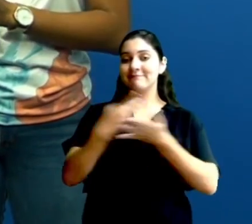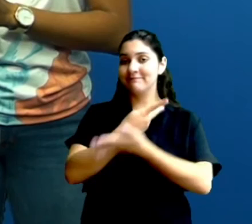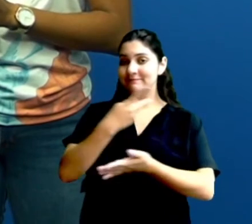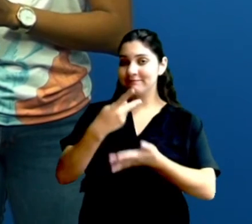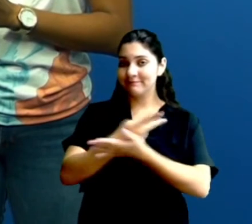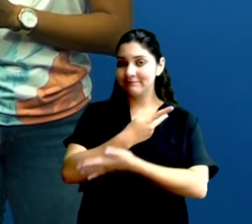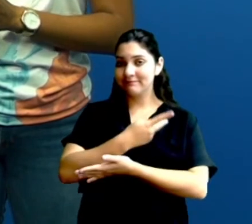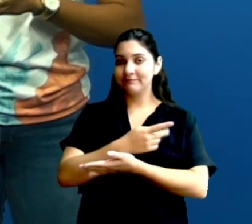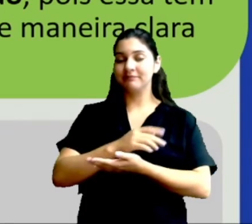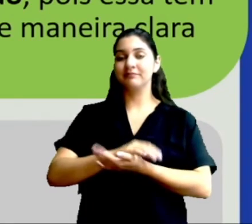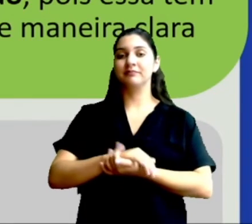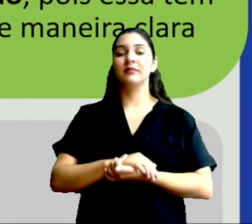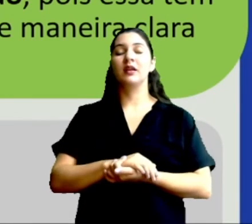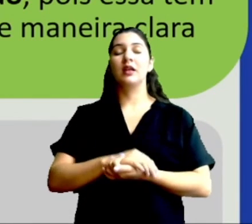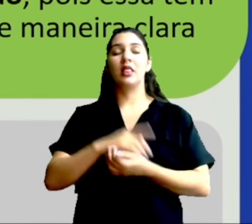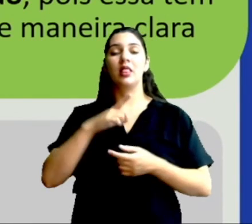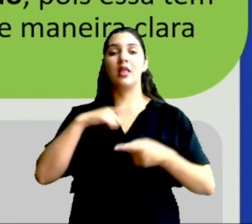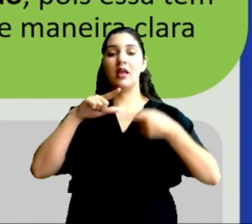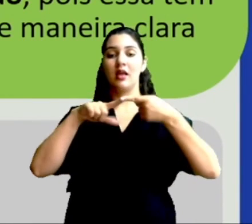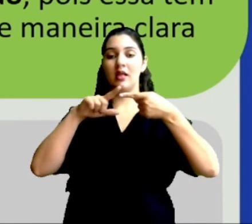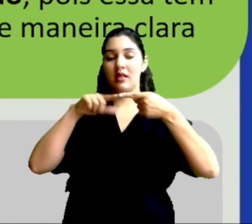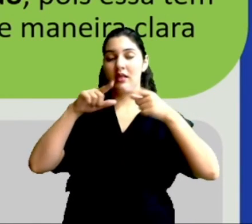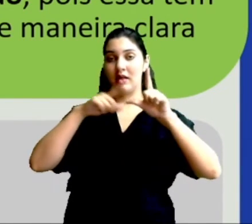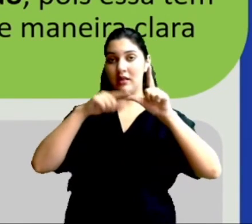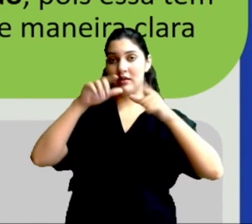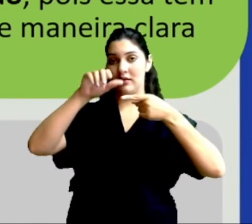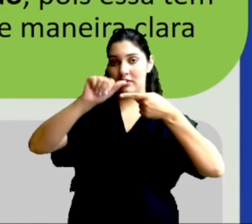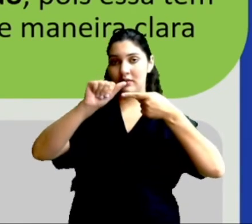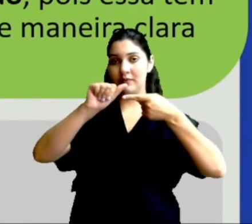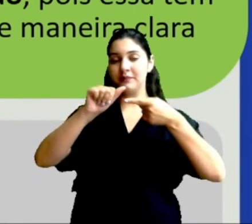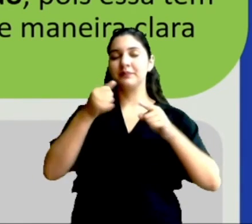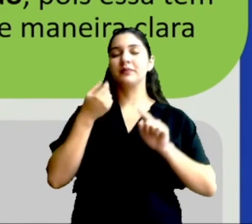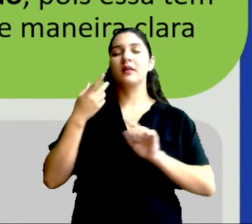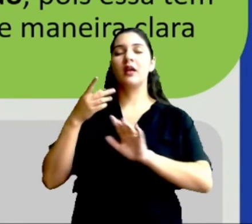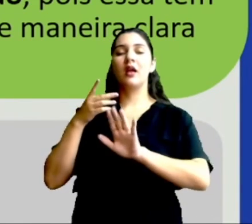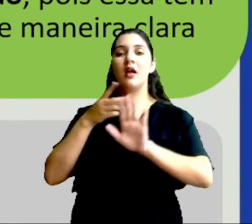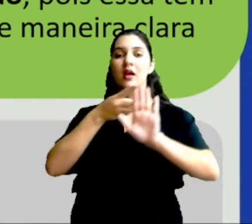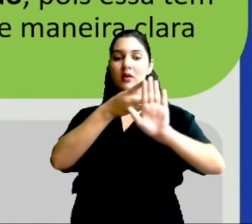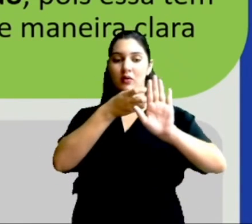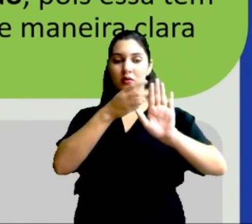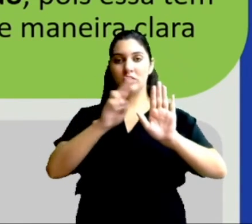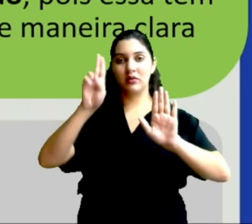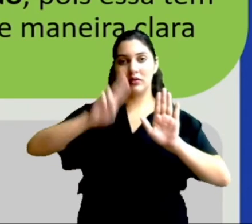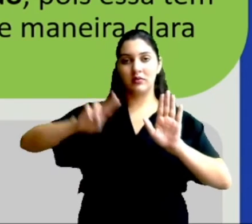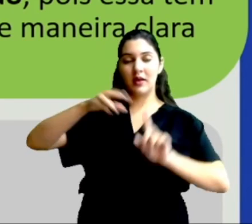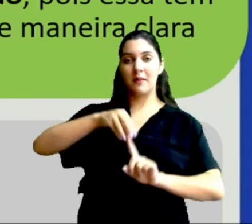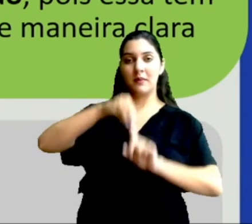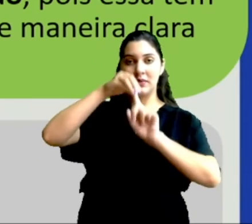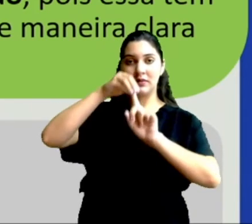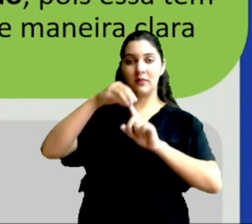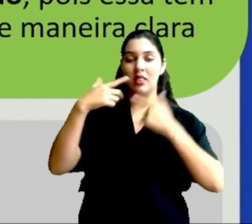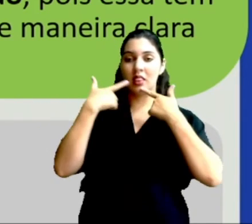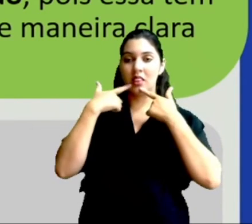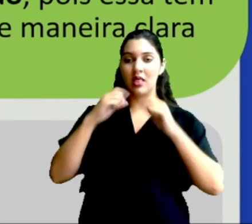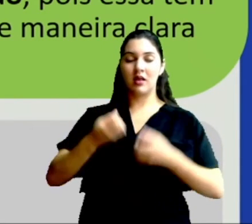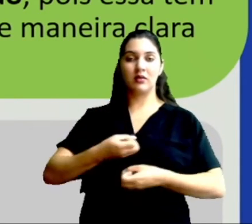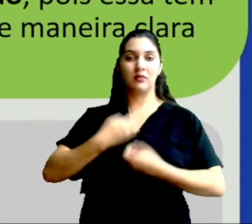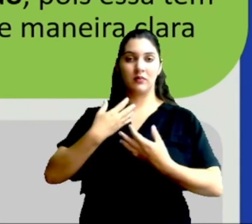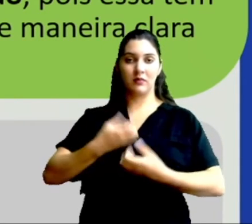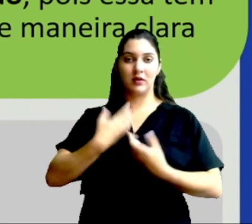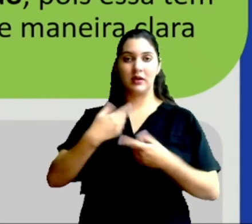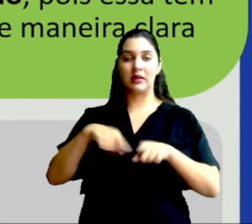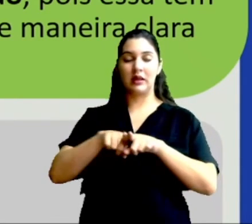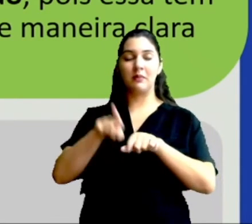correta, tá? Então, a letra A, ela diz assim: a conotação é utilizada principalmente na linguagem poética e